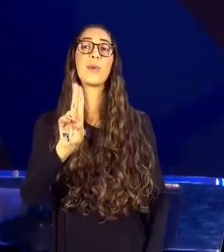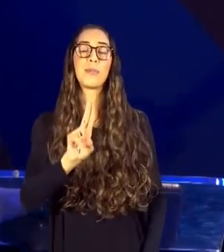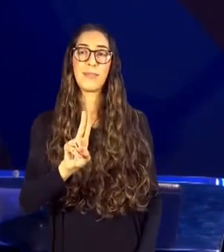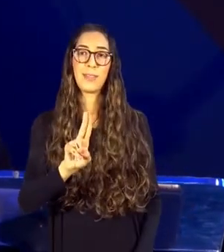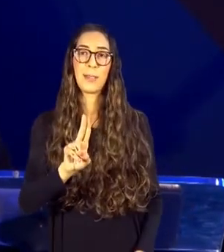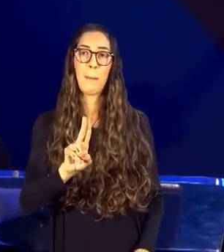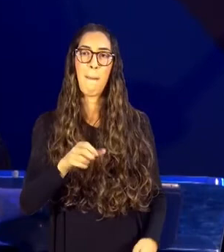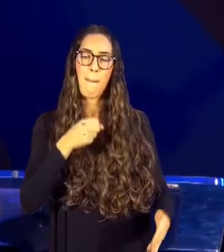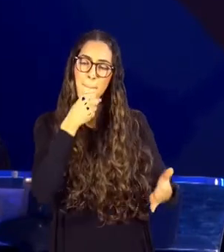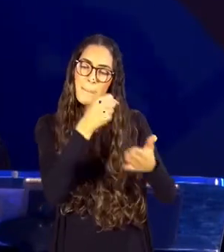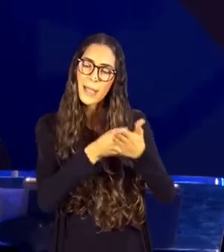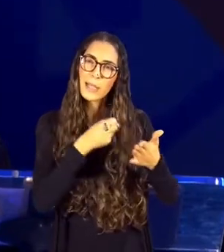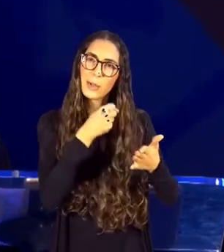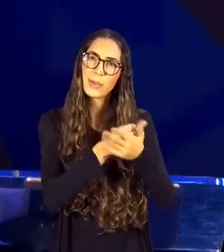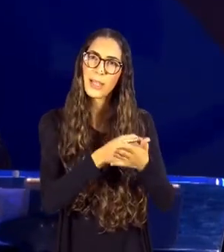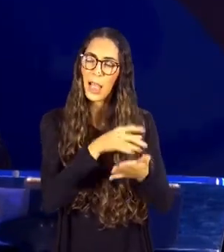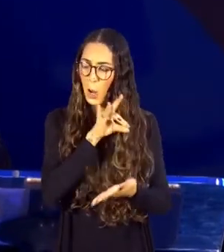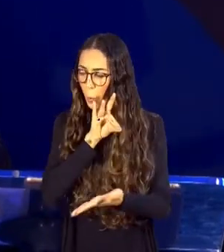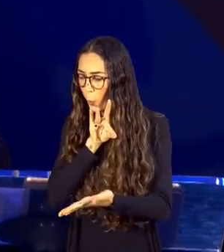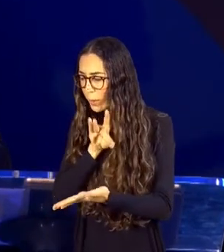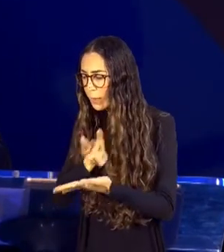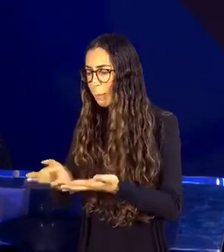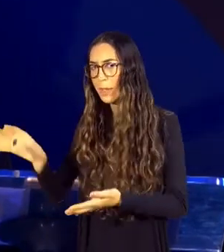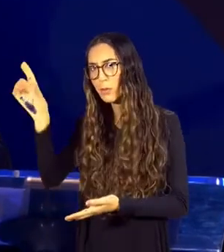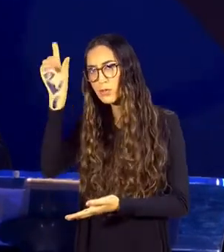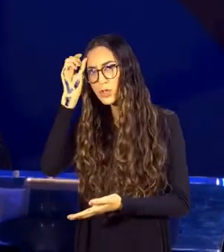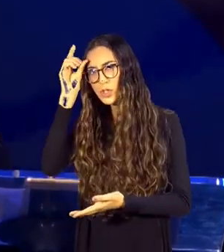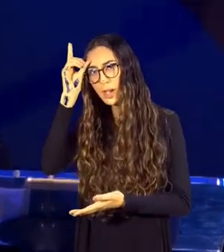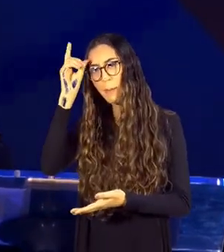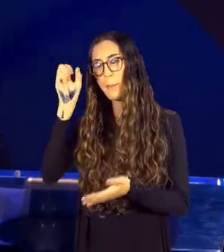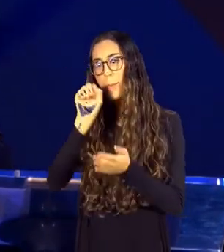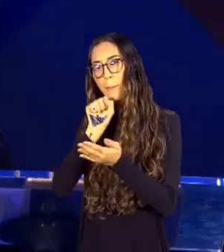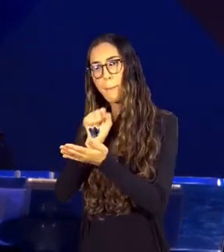todo inimigo, todo exército inimigo, em nome de Jesus. Amém.